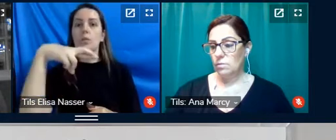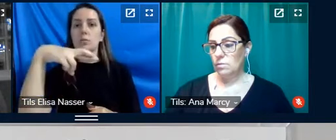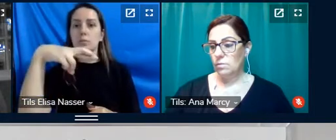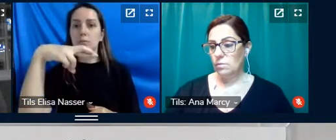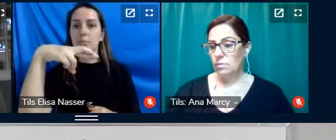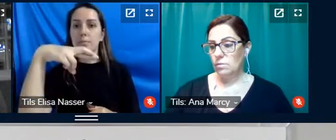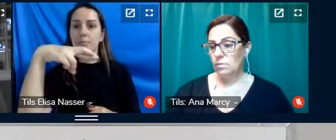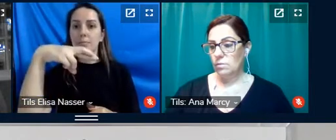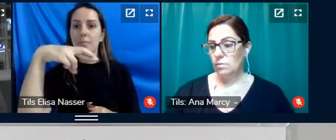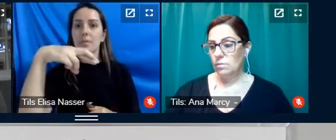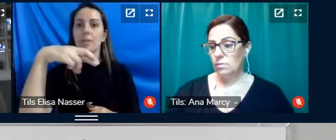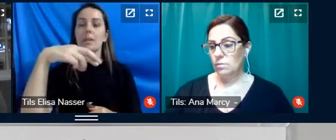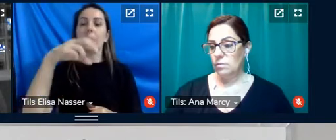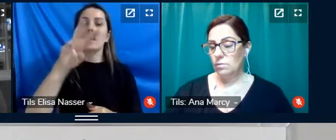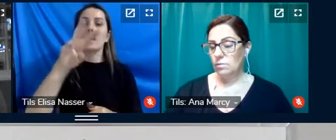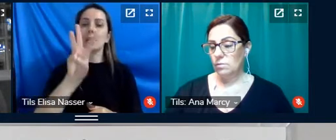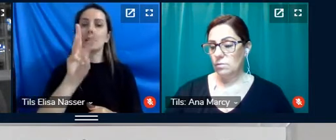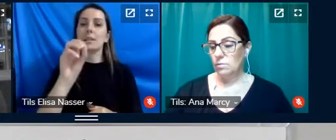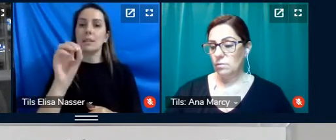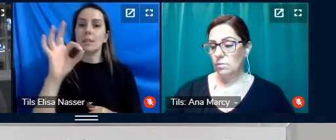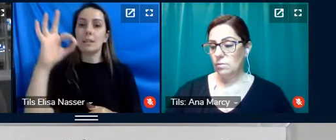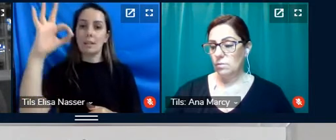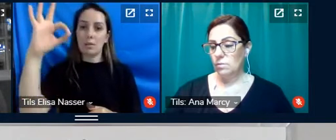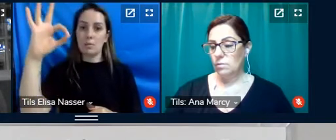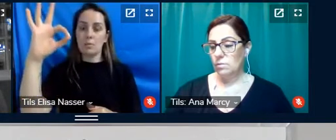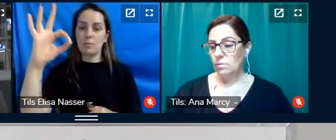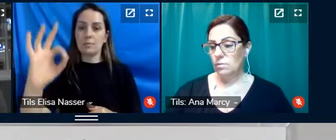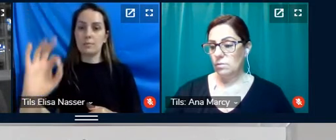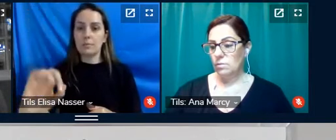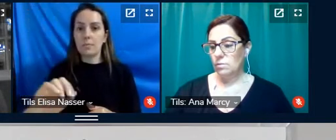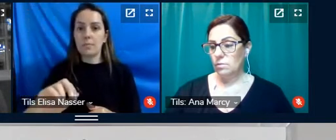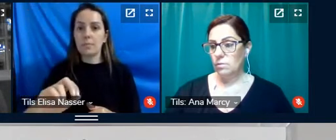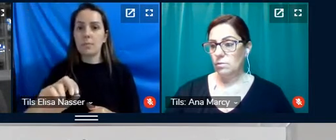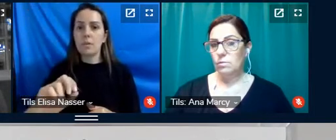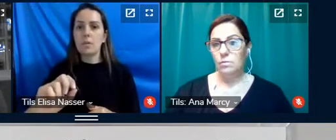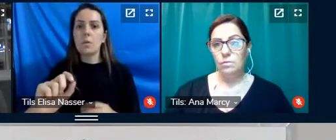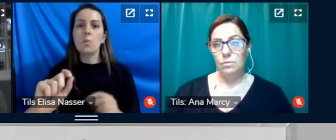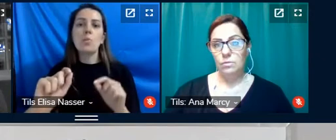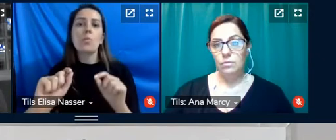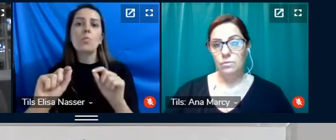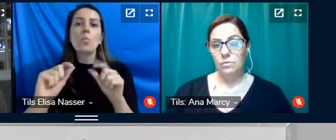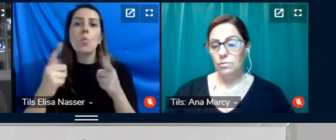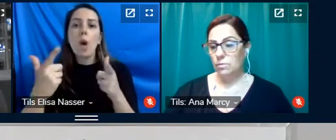30 graus. Eu quero que vocês me digam quem é